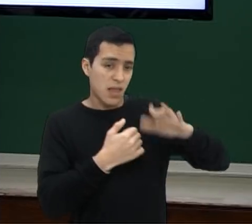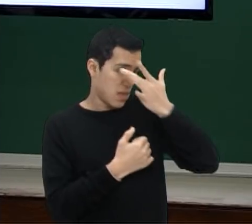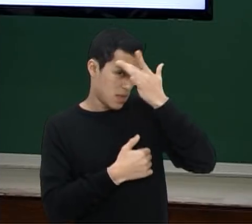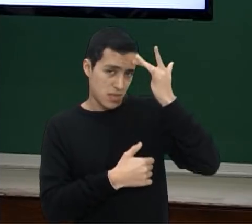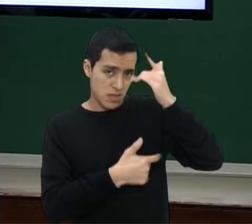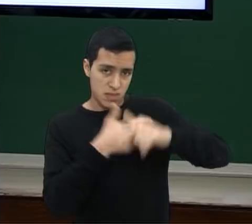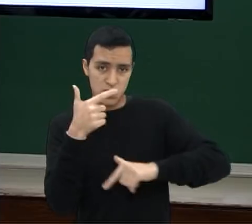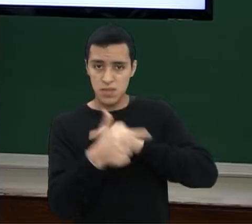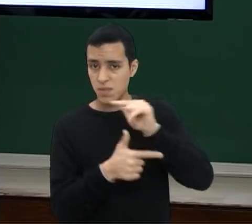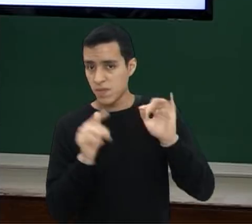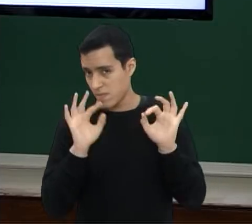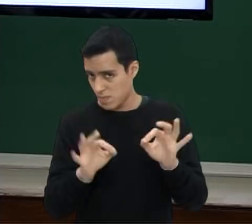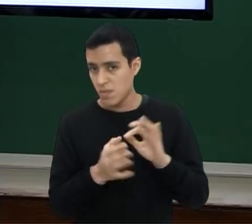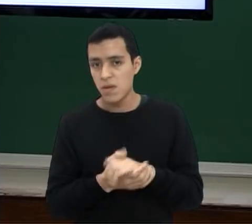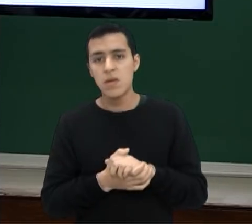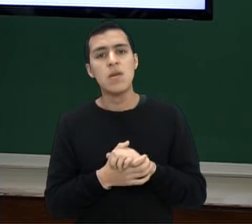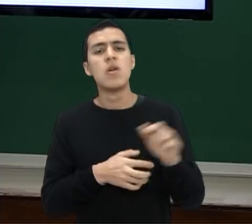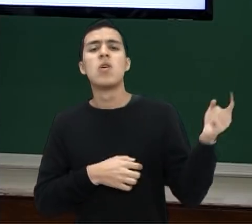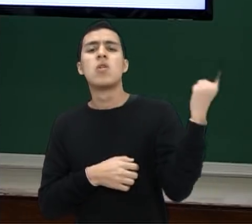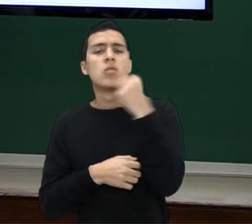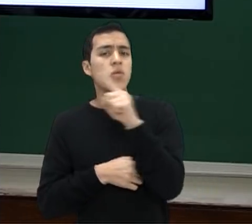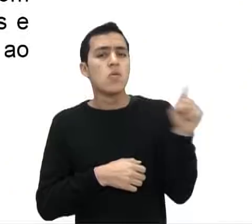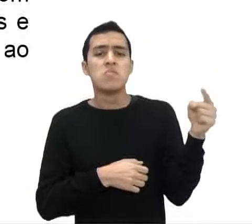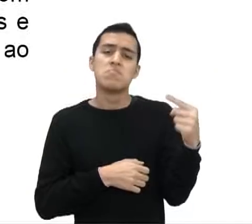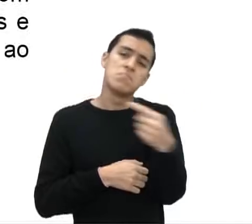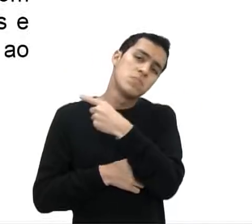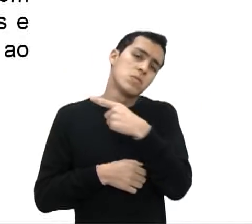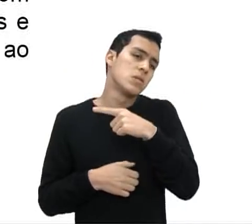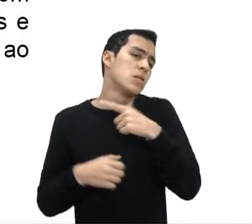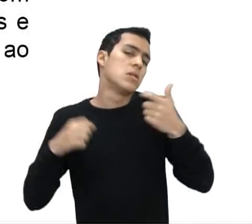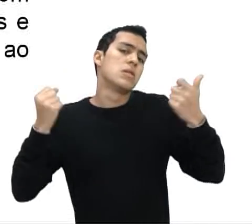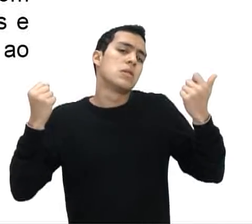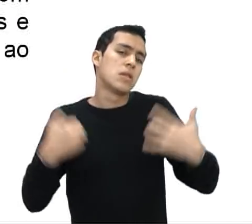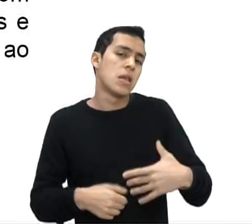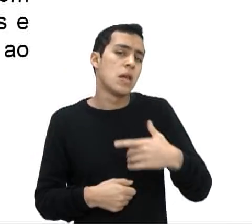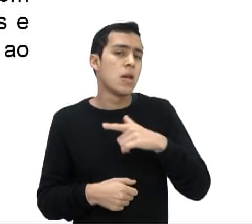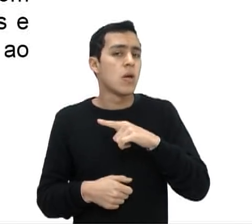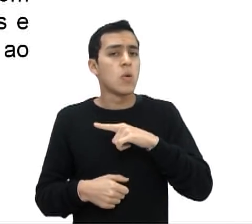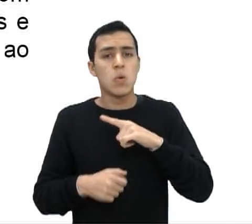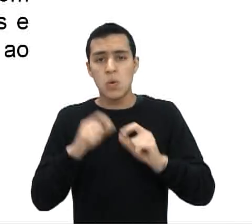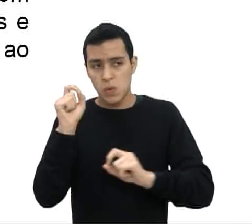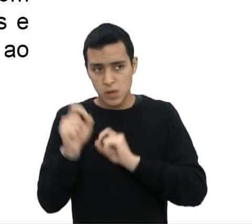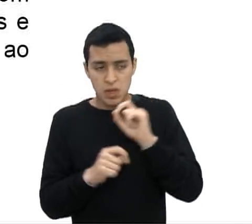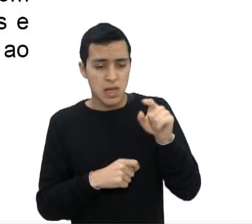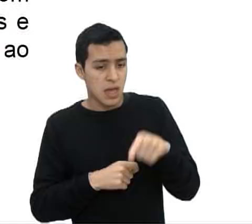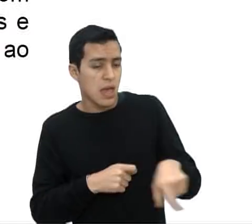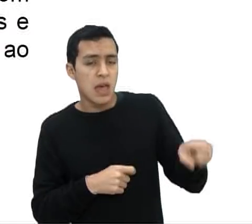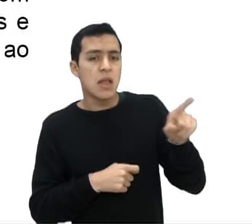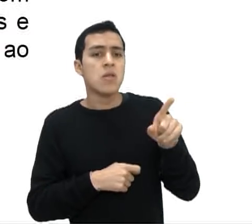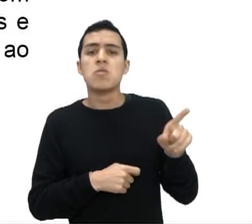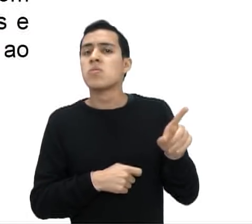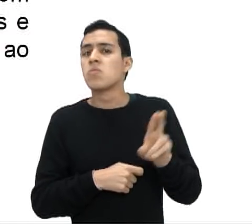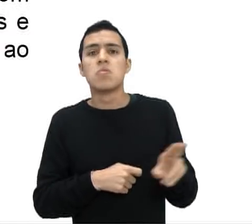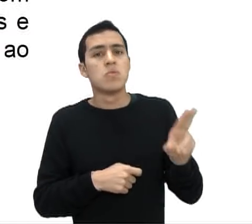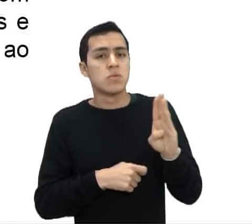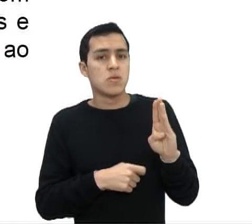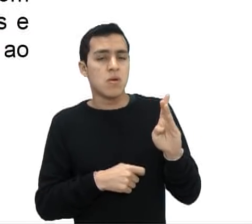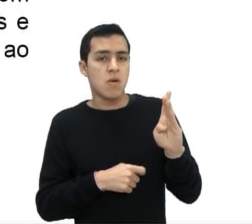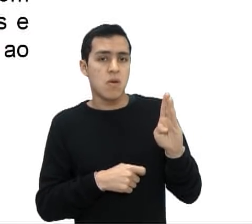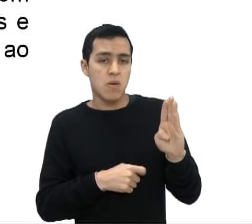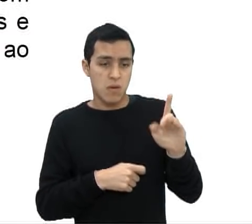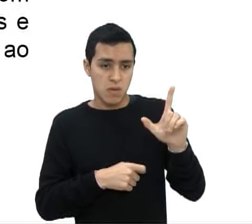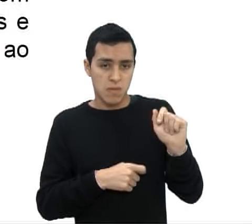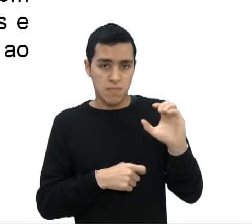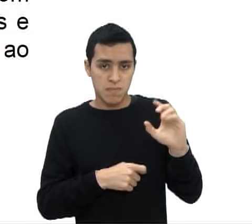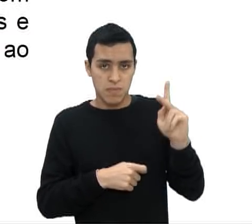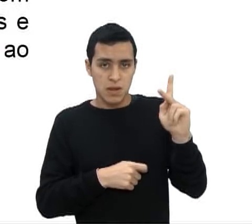trabalhadores, certo? No último item desse slide, a gente tem aqui que eles não usam black tie, é a história de um